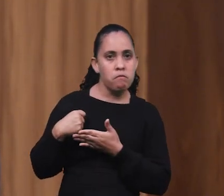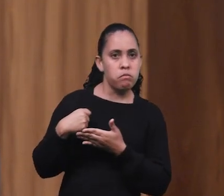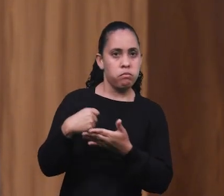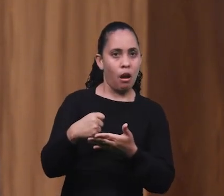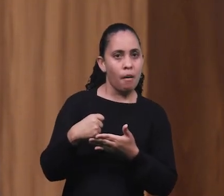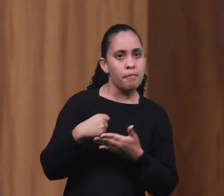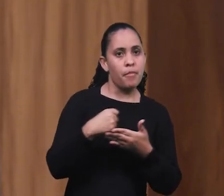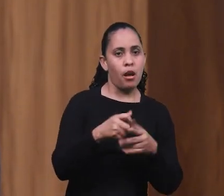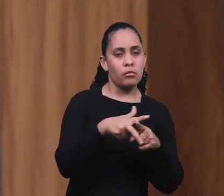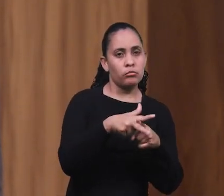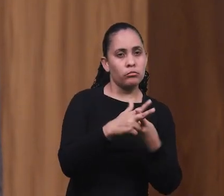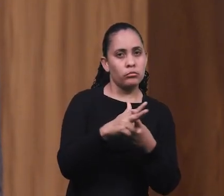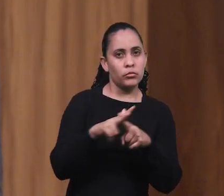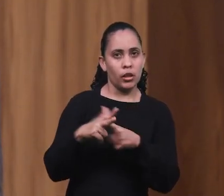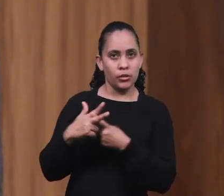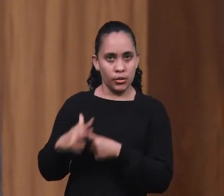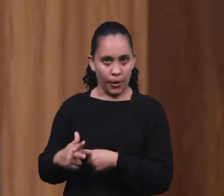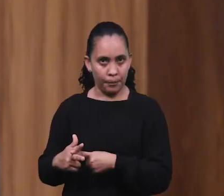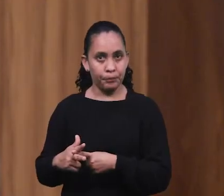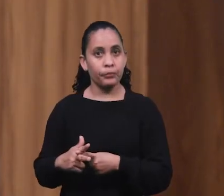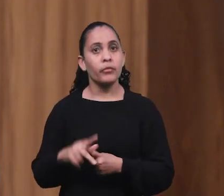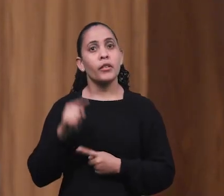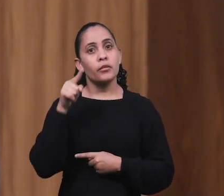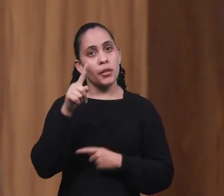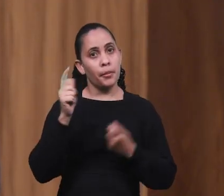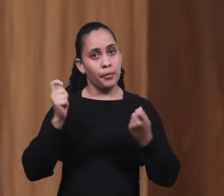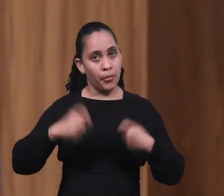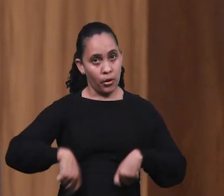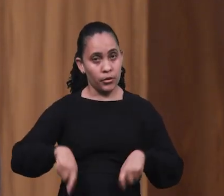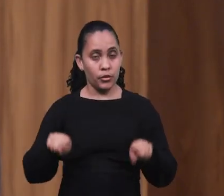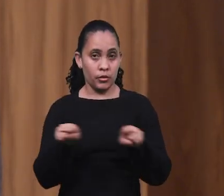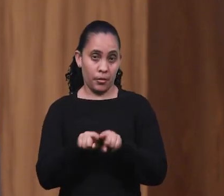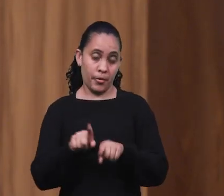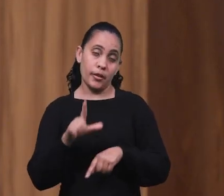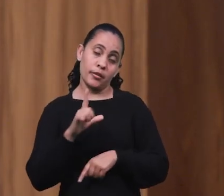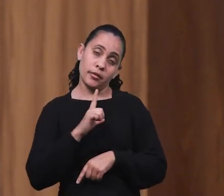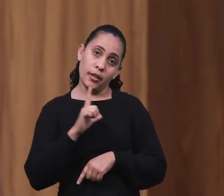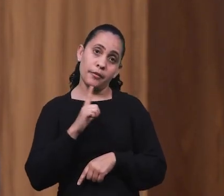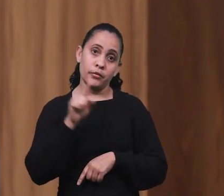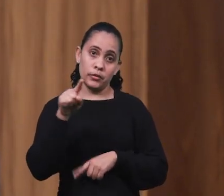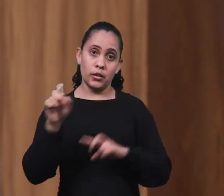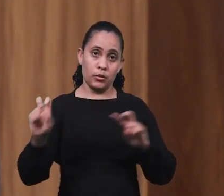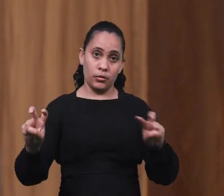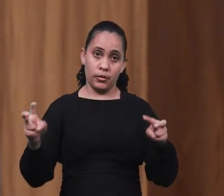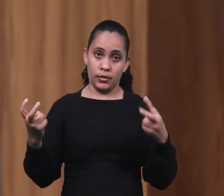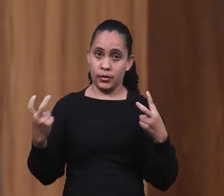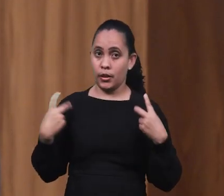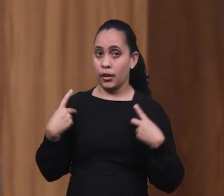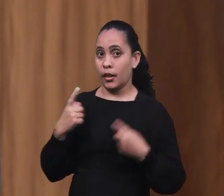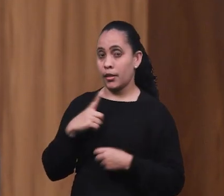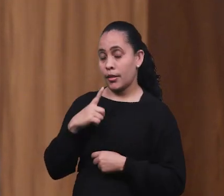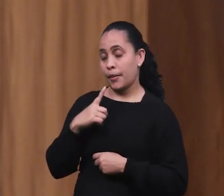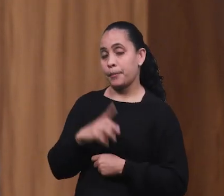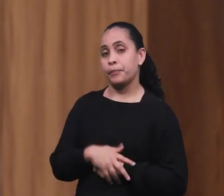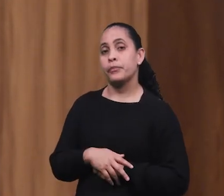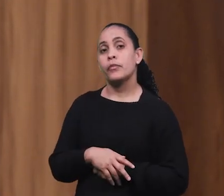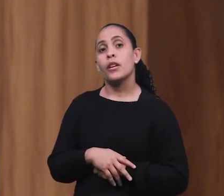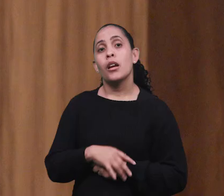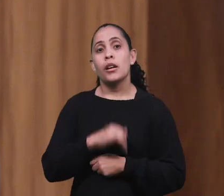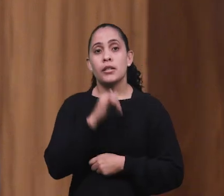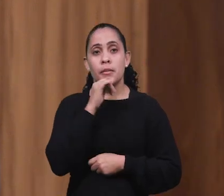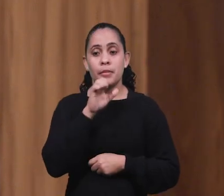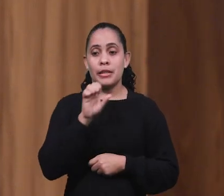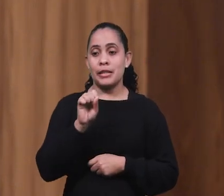necessidades e ajustar isso. Você vai ter órgãos, e é importante que quem nos assiste saiba disso, como por exemplo o